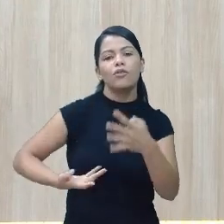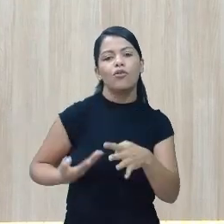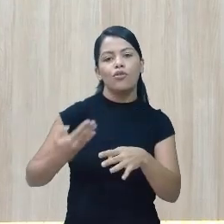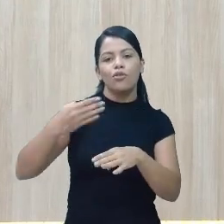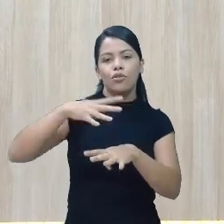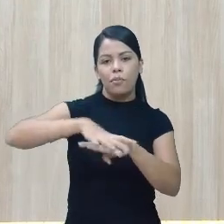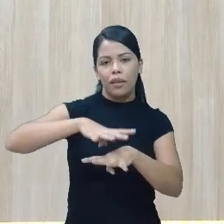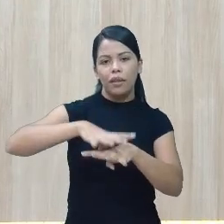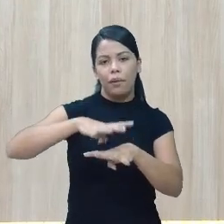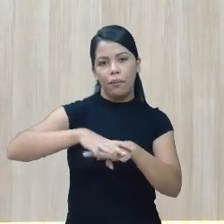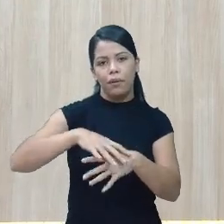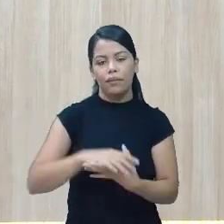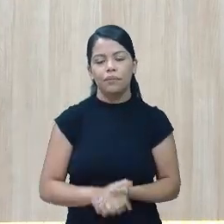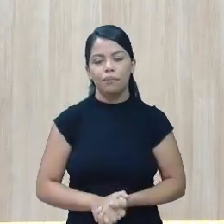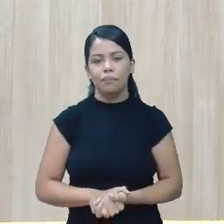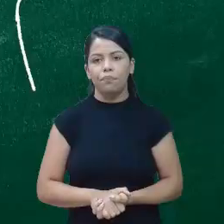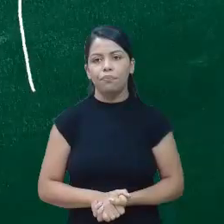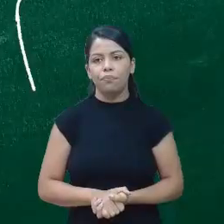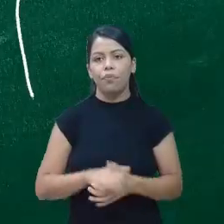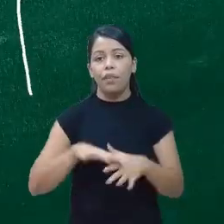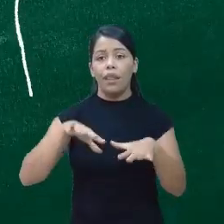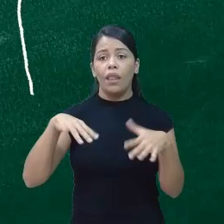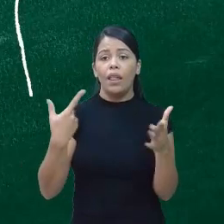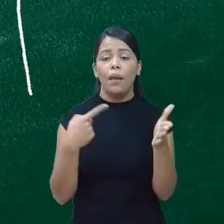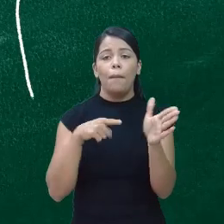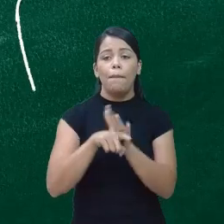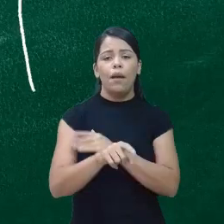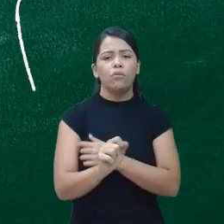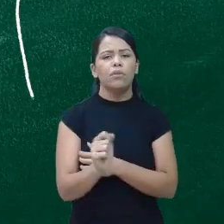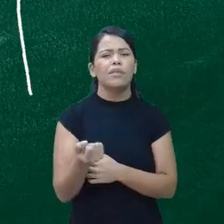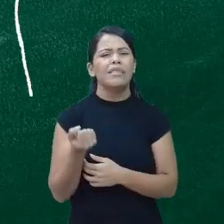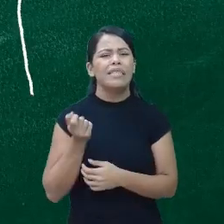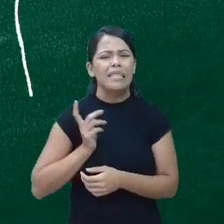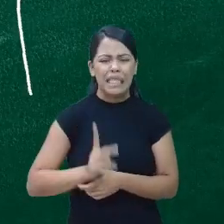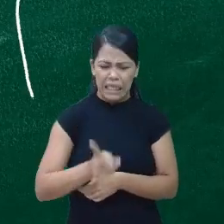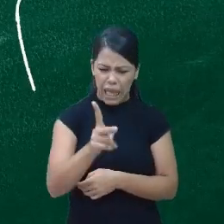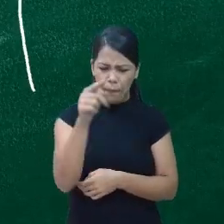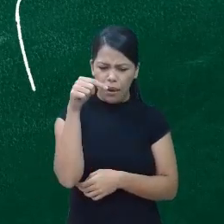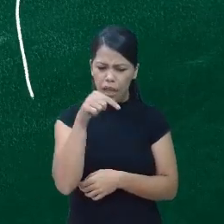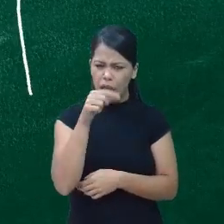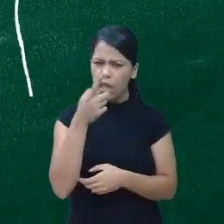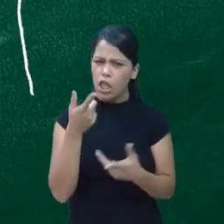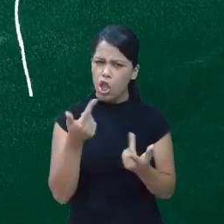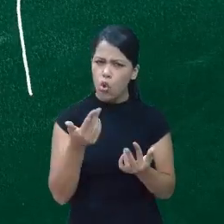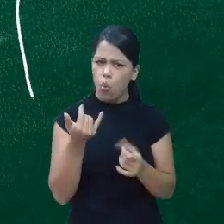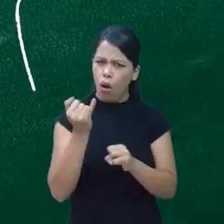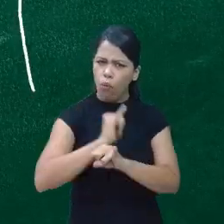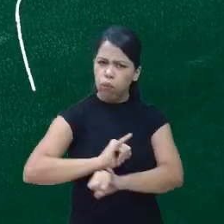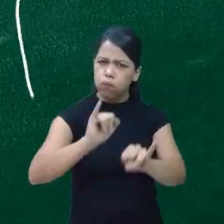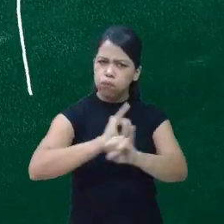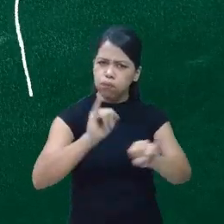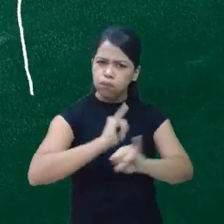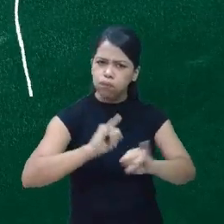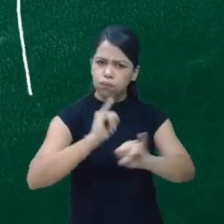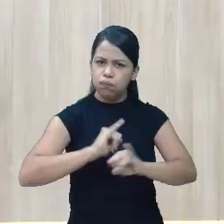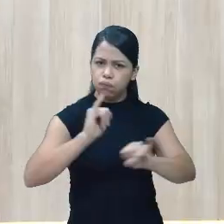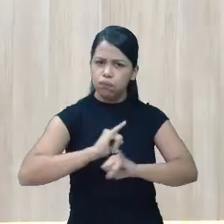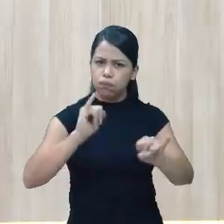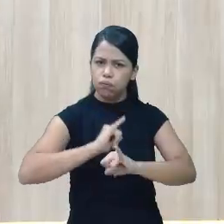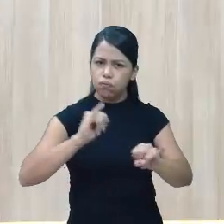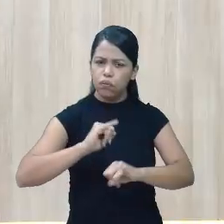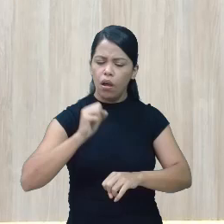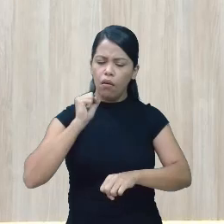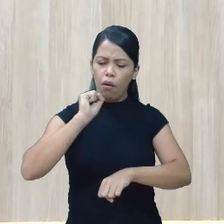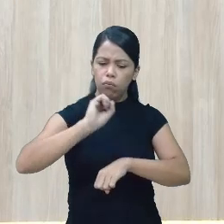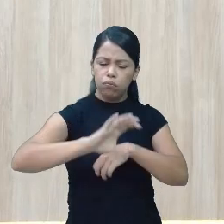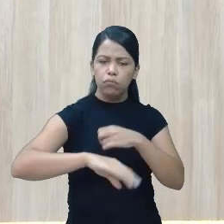primeira coisa que a gente faz é o seguinte: será que sempre foi assim? Será que sempre essa quantidade de informações ela